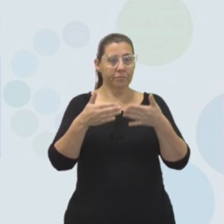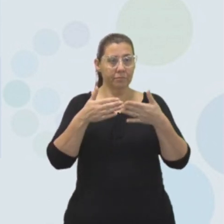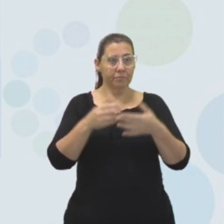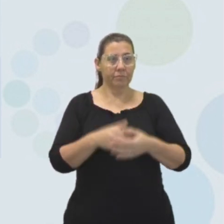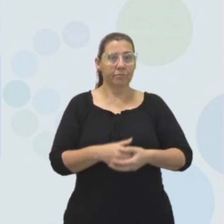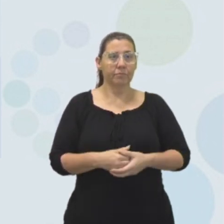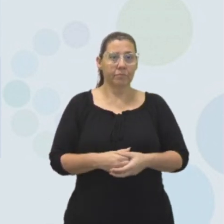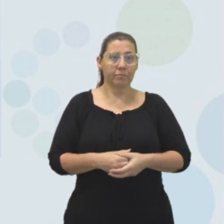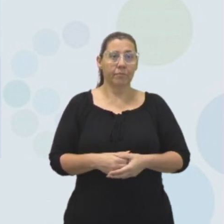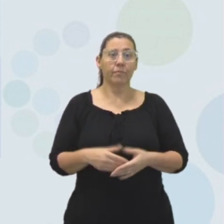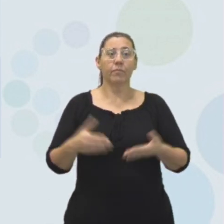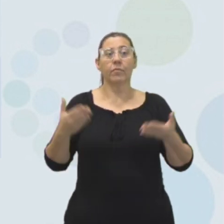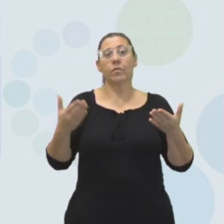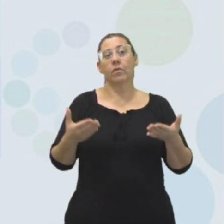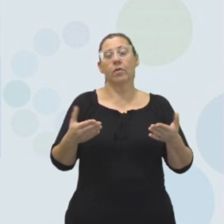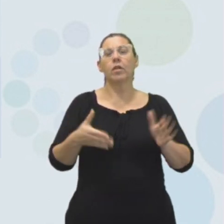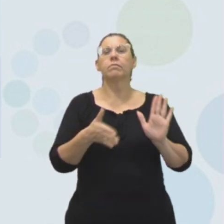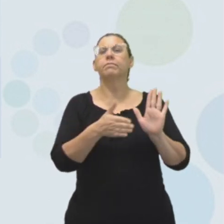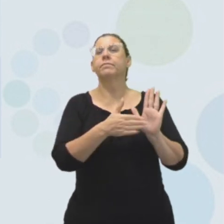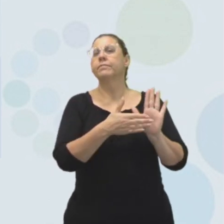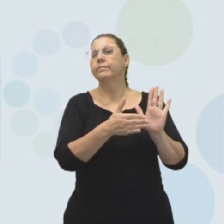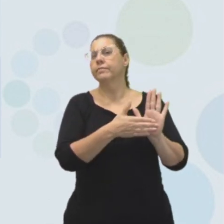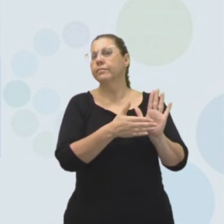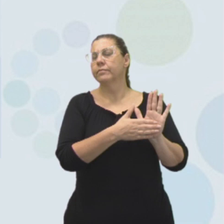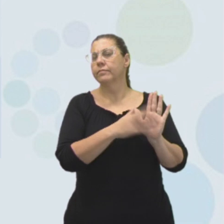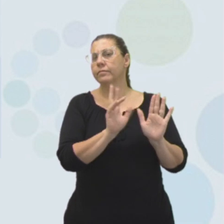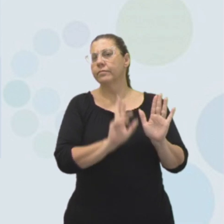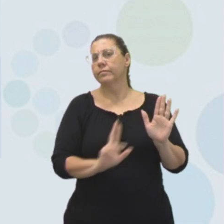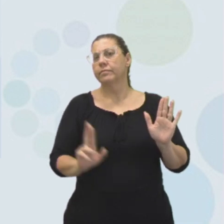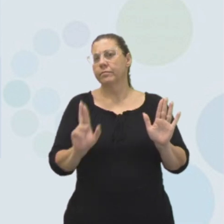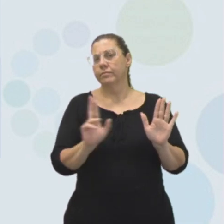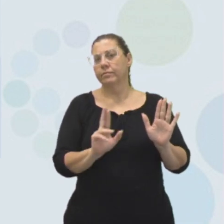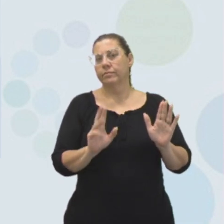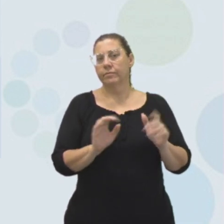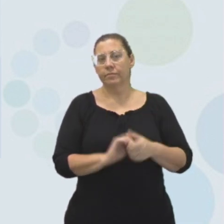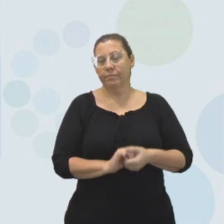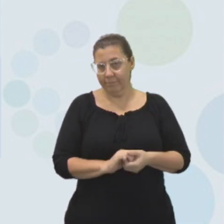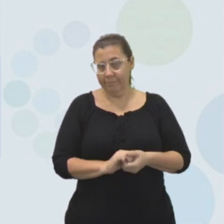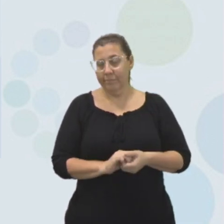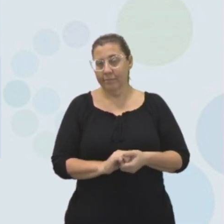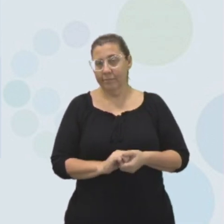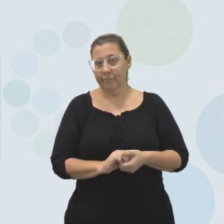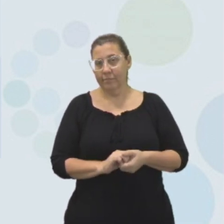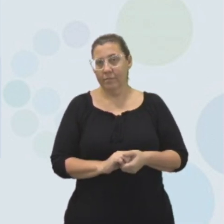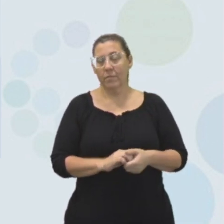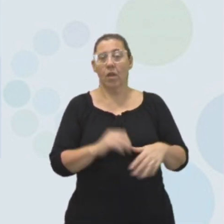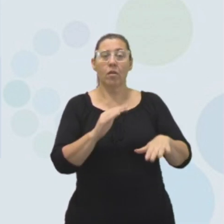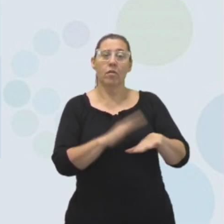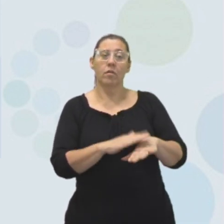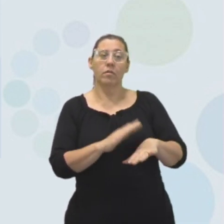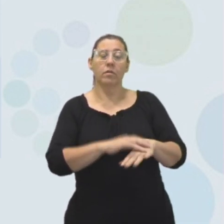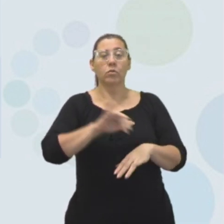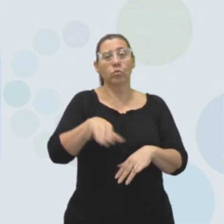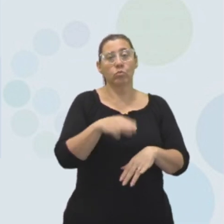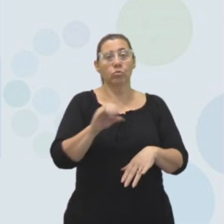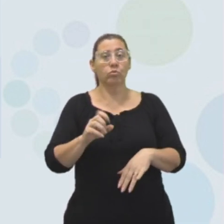Agora nós vamos falar das propostas de utilização, né? Que as propostas feitas por José